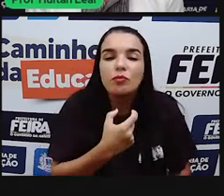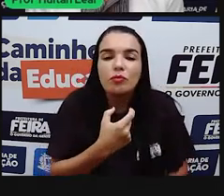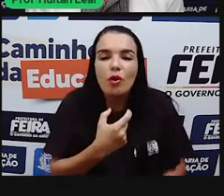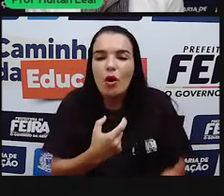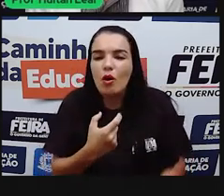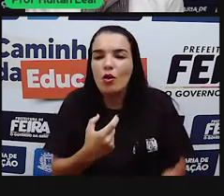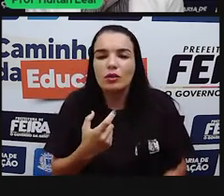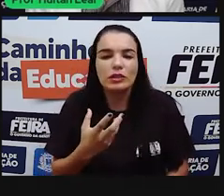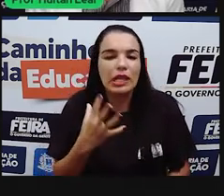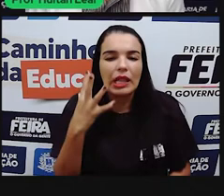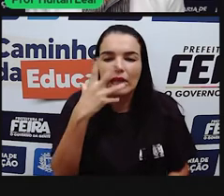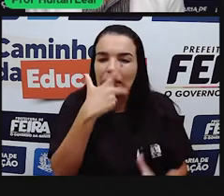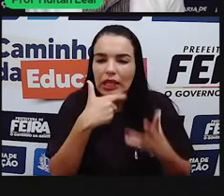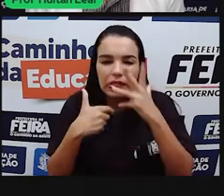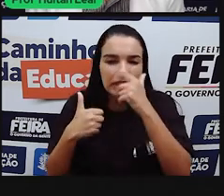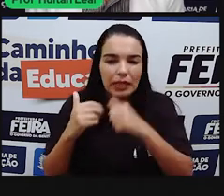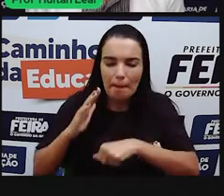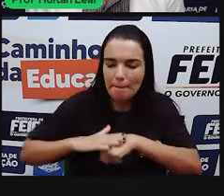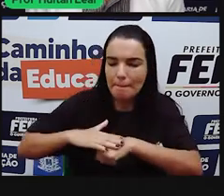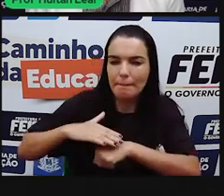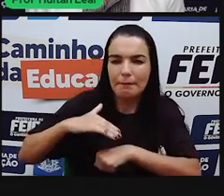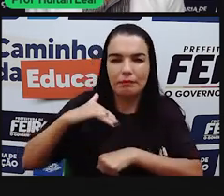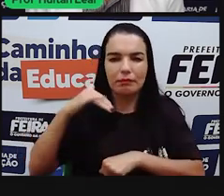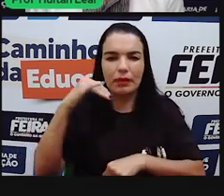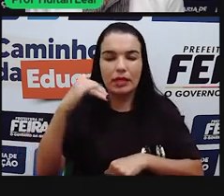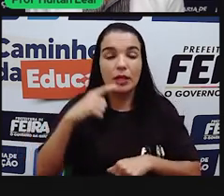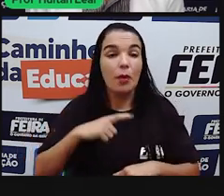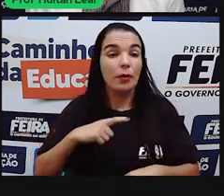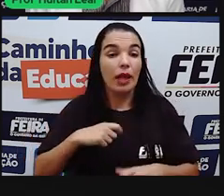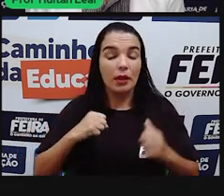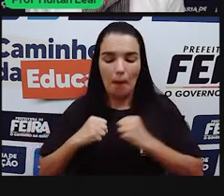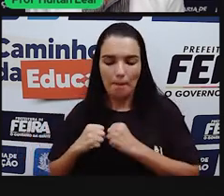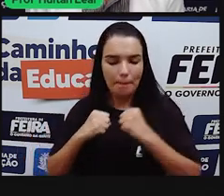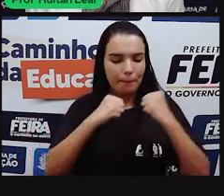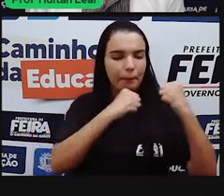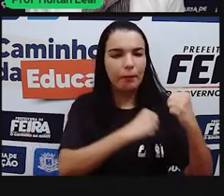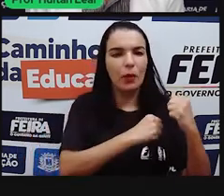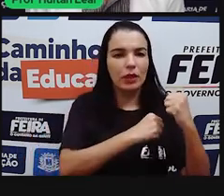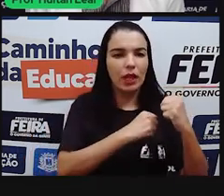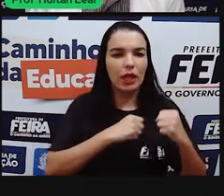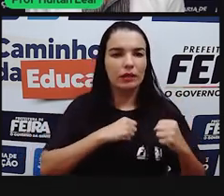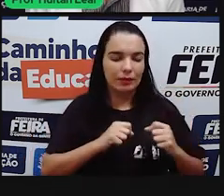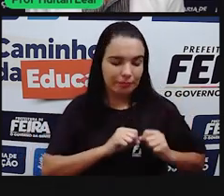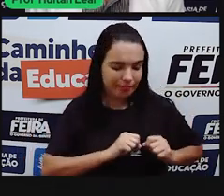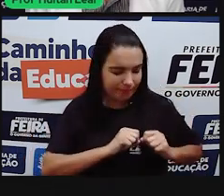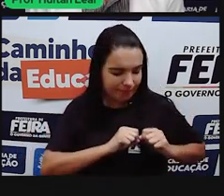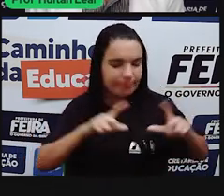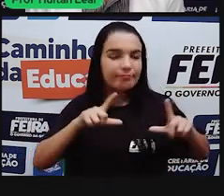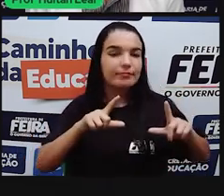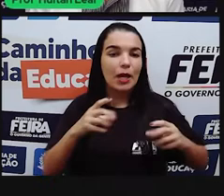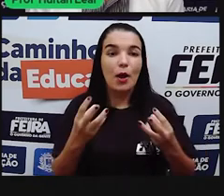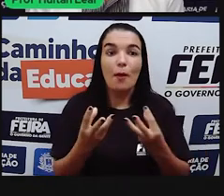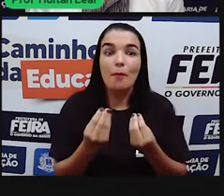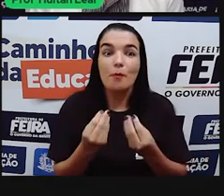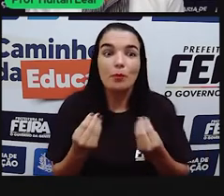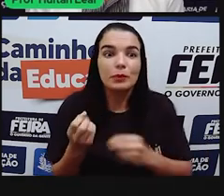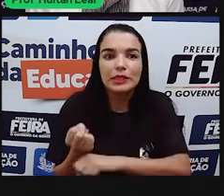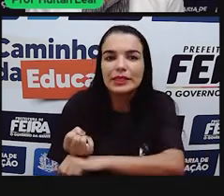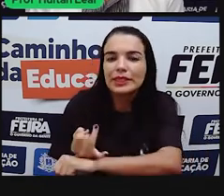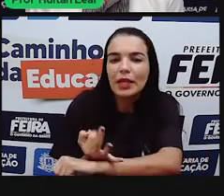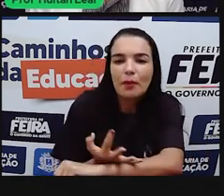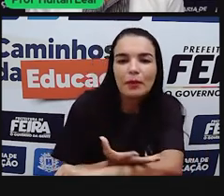melodiosa, não é? A música, a canção tem o poder de despertar em nós diversas emoções, né?